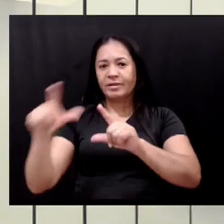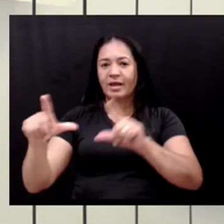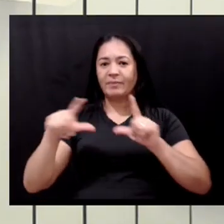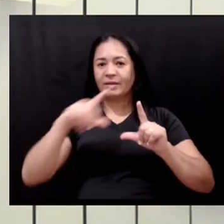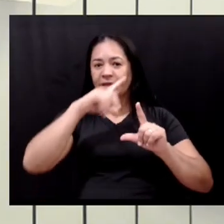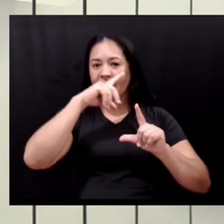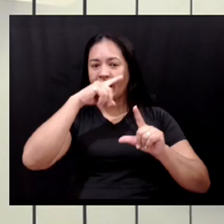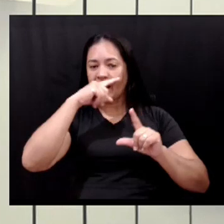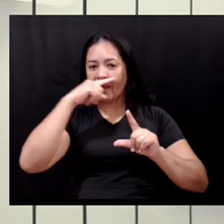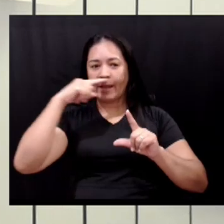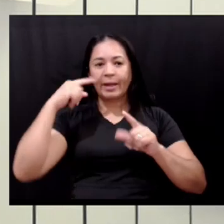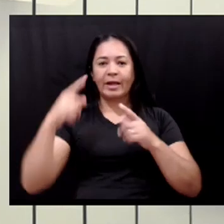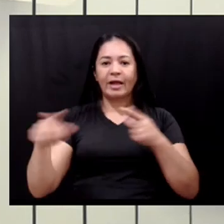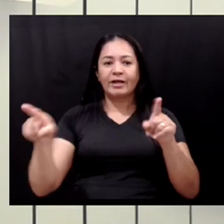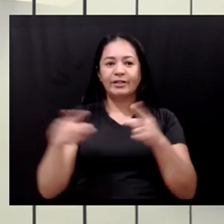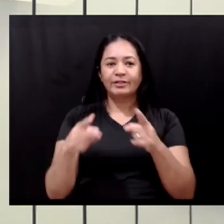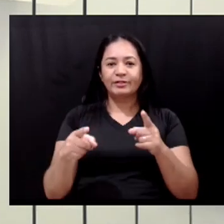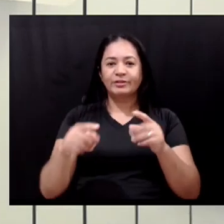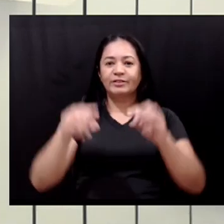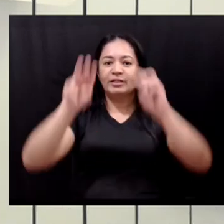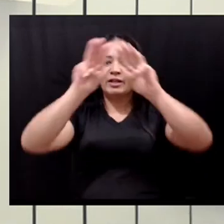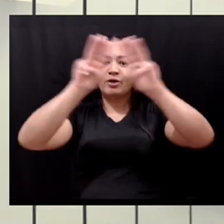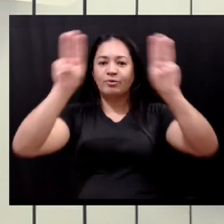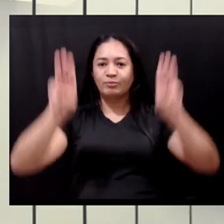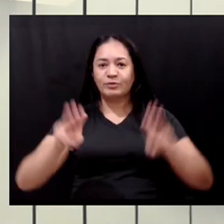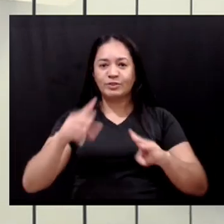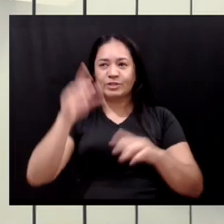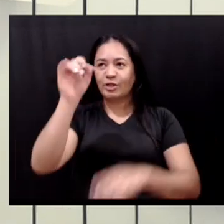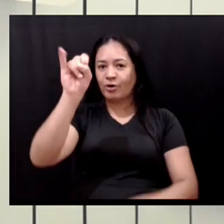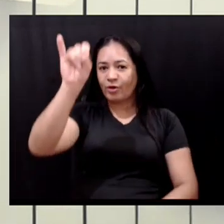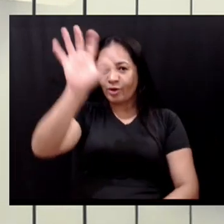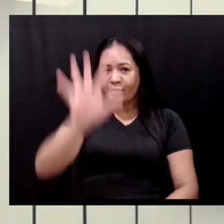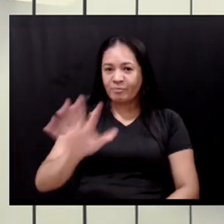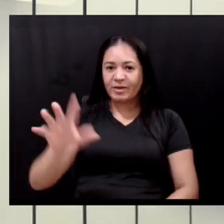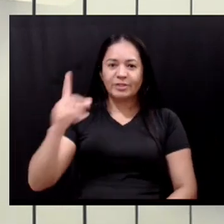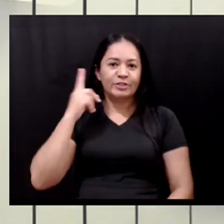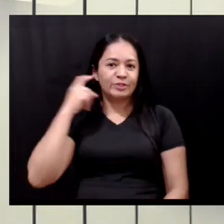Imagem e do Som, que completa 50 anos em 2025.